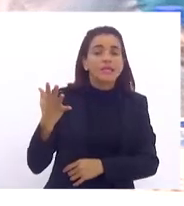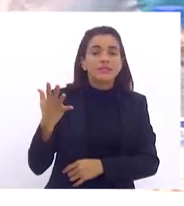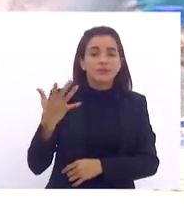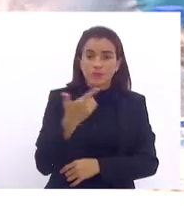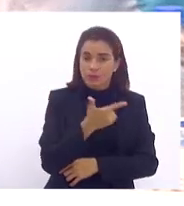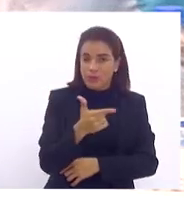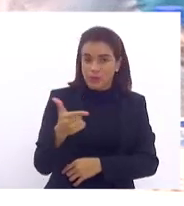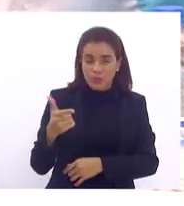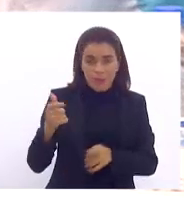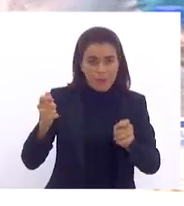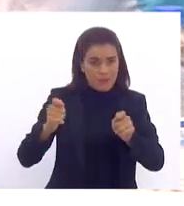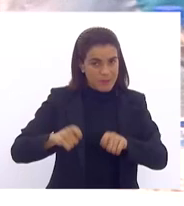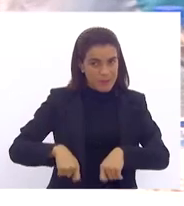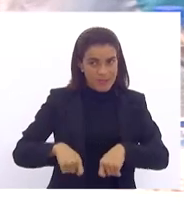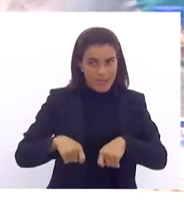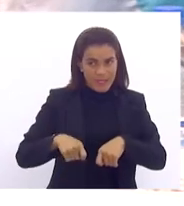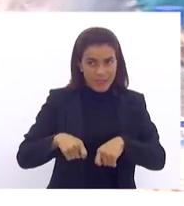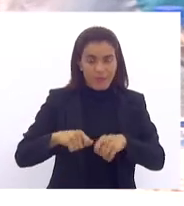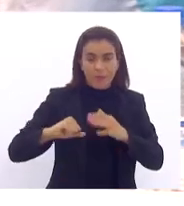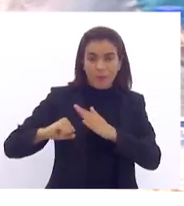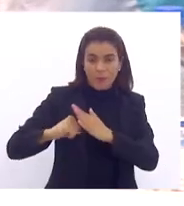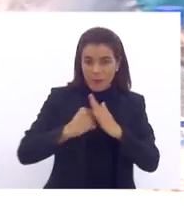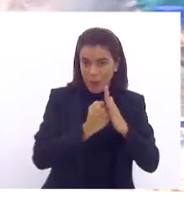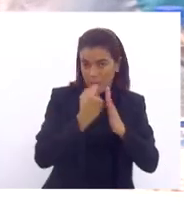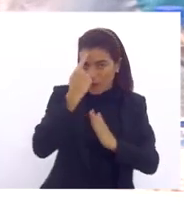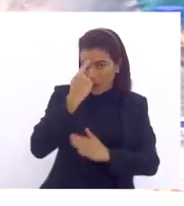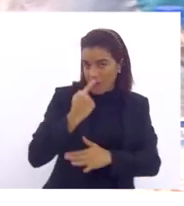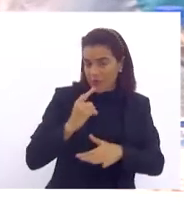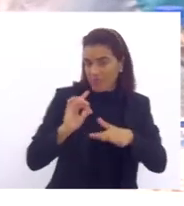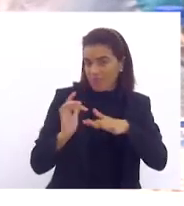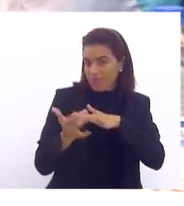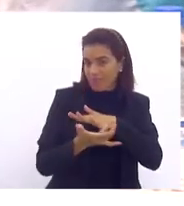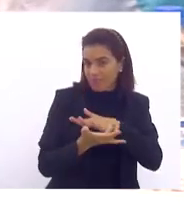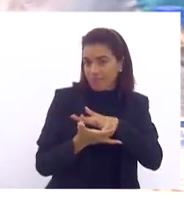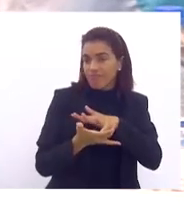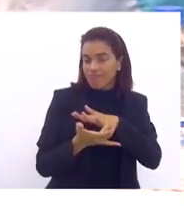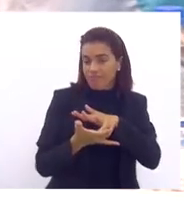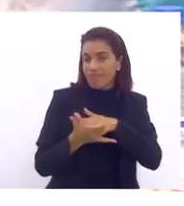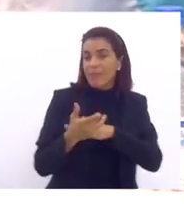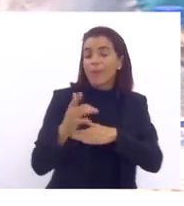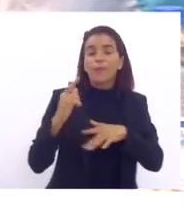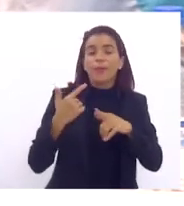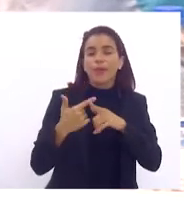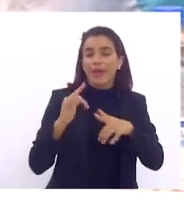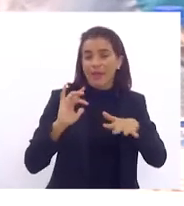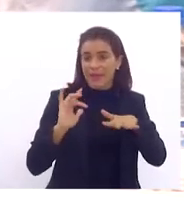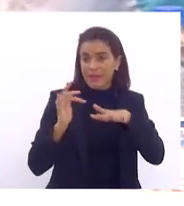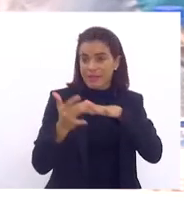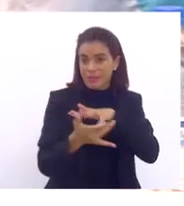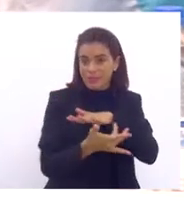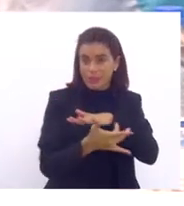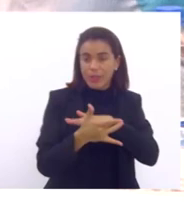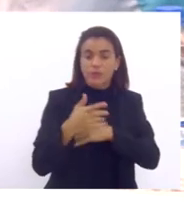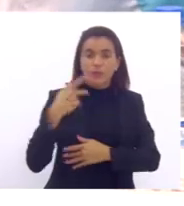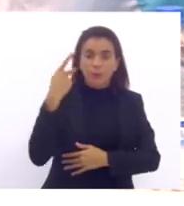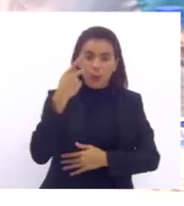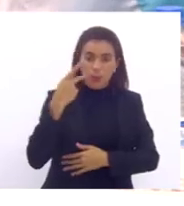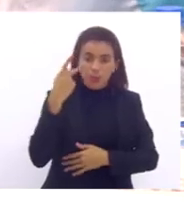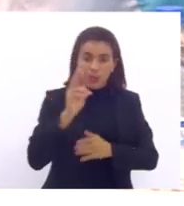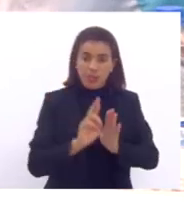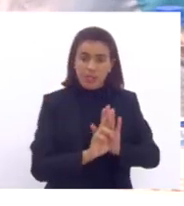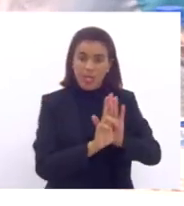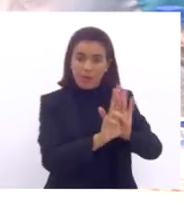haveria essa possibilidade desses bloqueios então que as redes sociais de Agentes políticos de